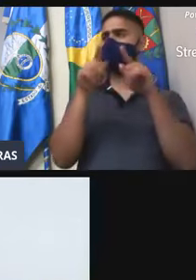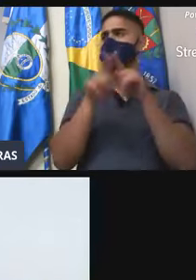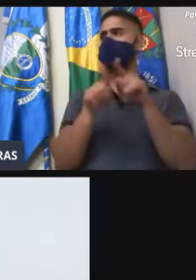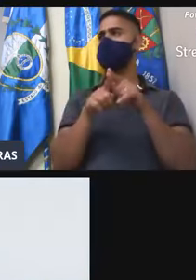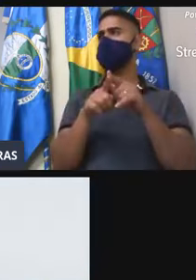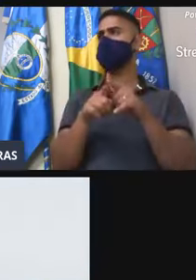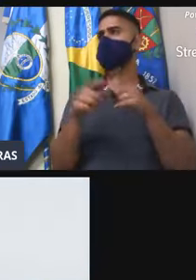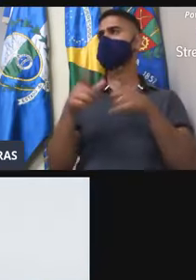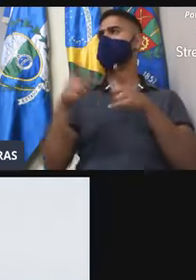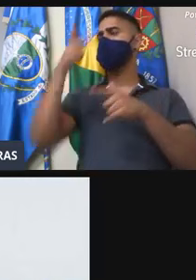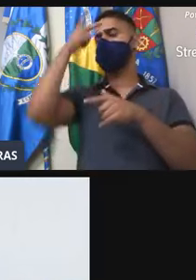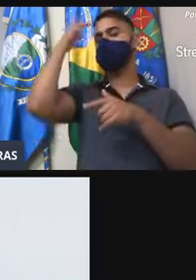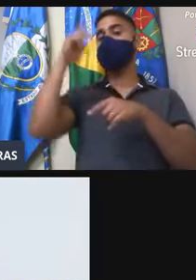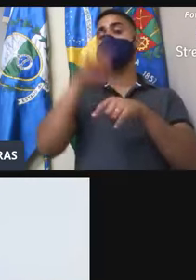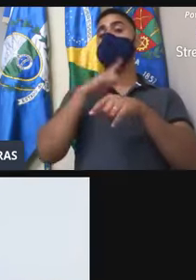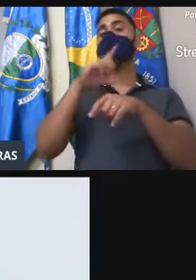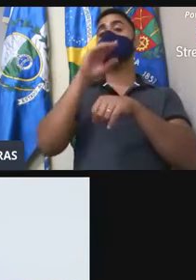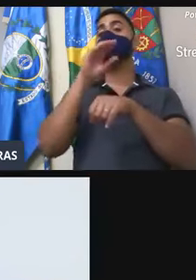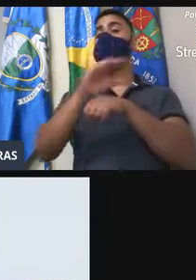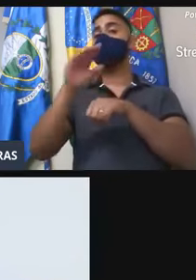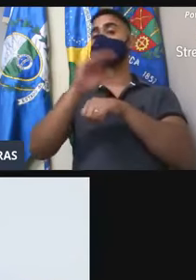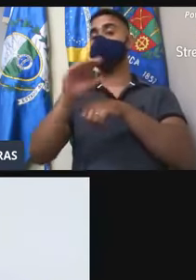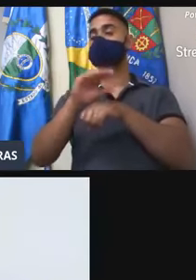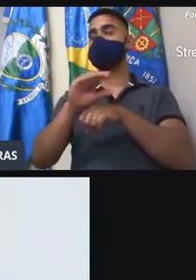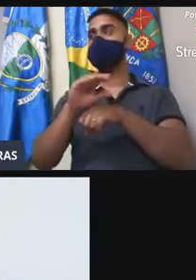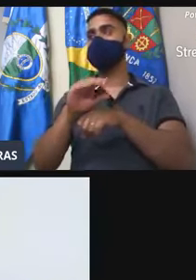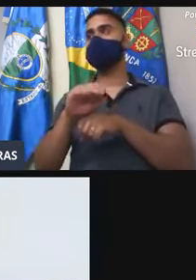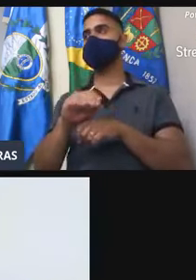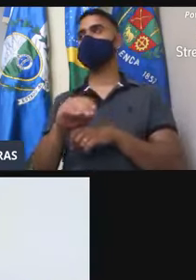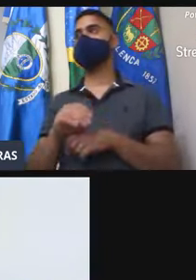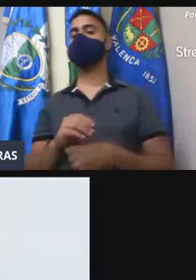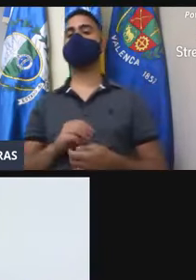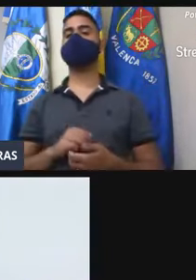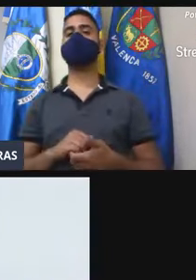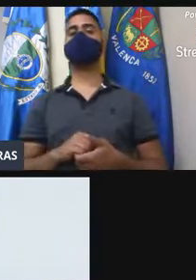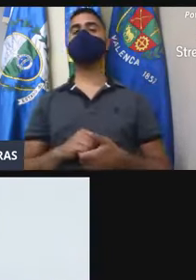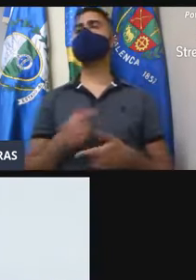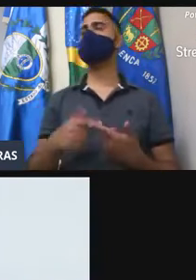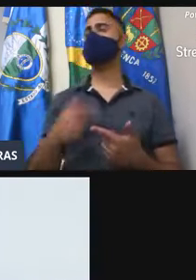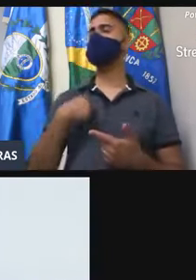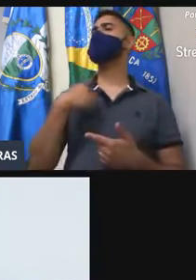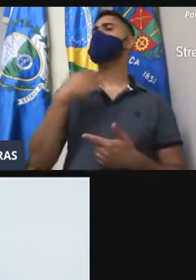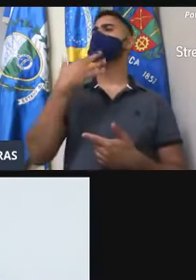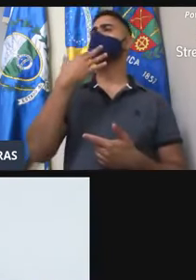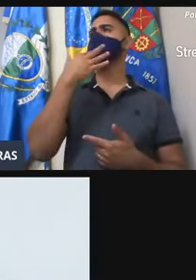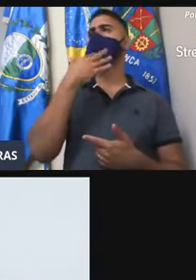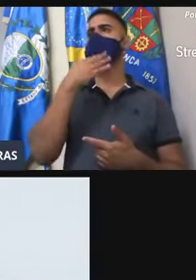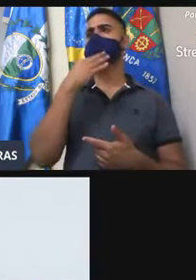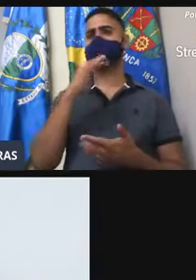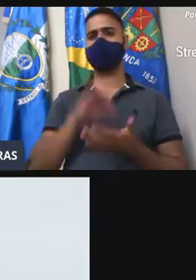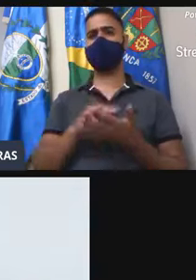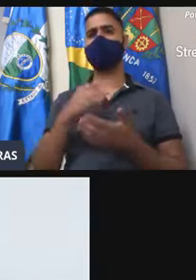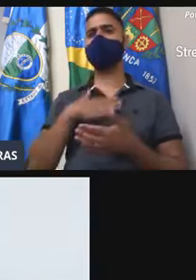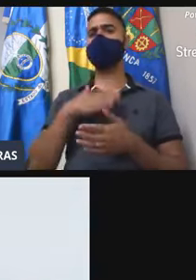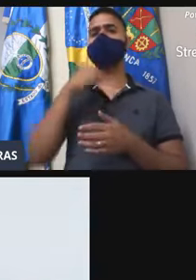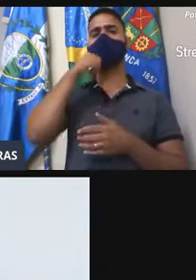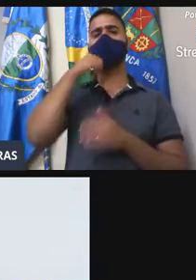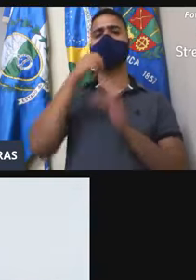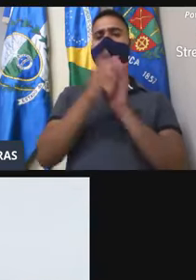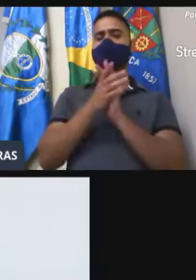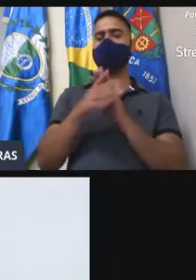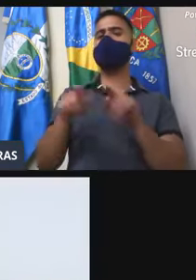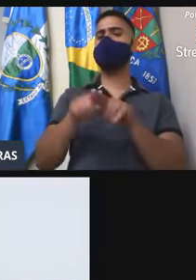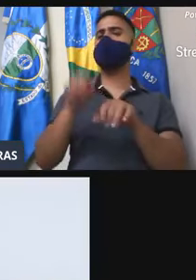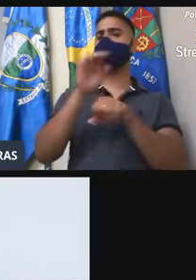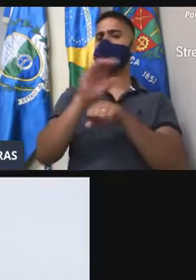maioria deles são profissionais concursados. Eu digo isso porque conheço de perto, minha esposa é concursada,